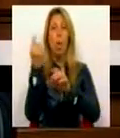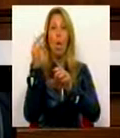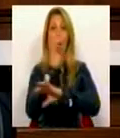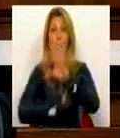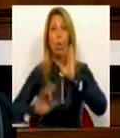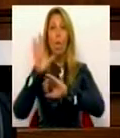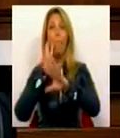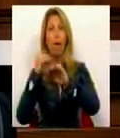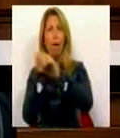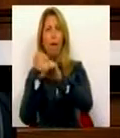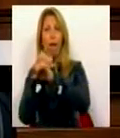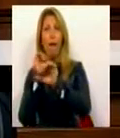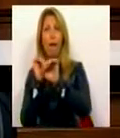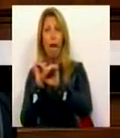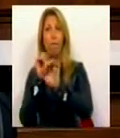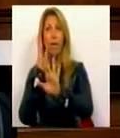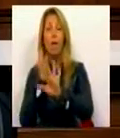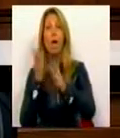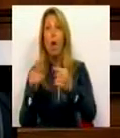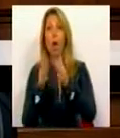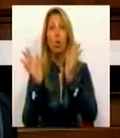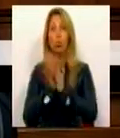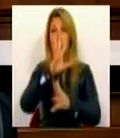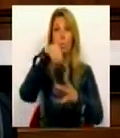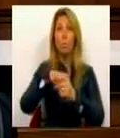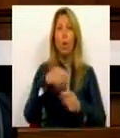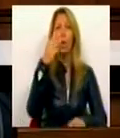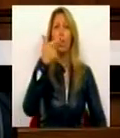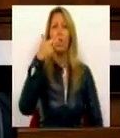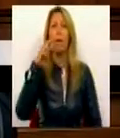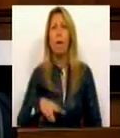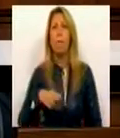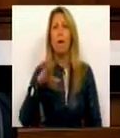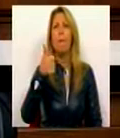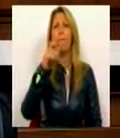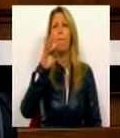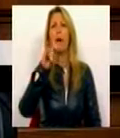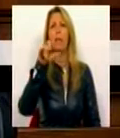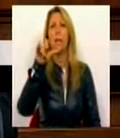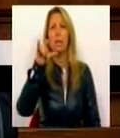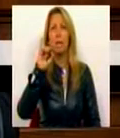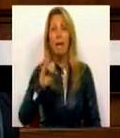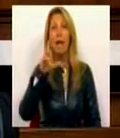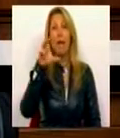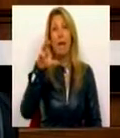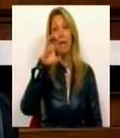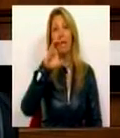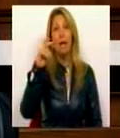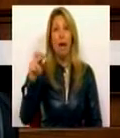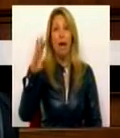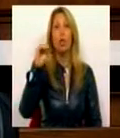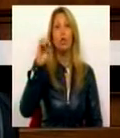desde logo aquelas em que estamos envolvidos, são todas a UTM, Mali, RCA e Somália, e Portugal tem